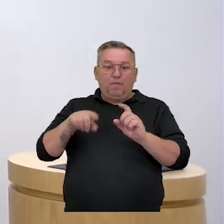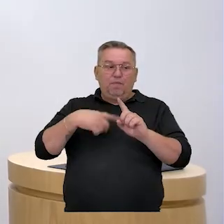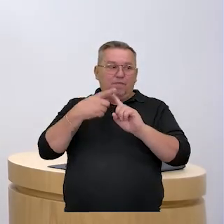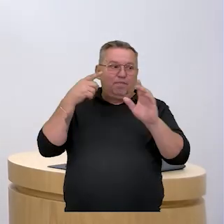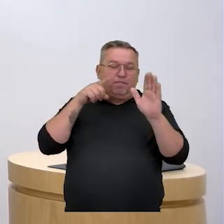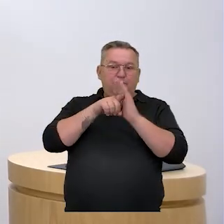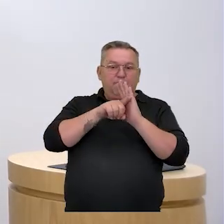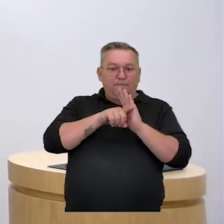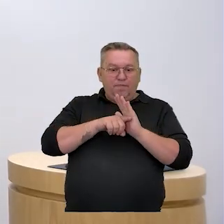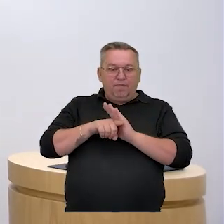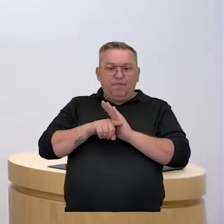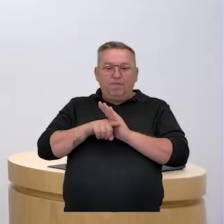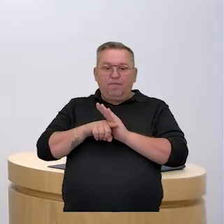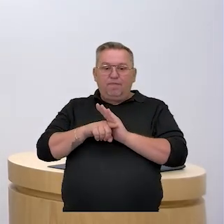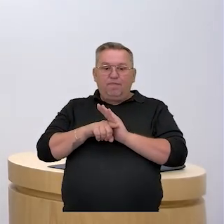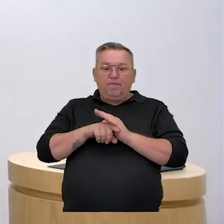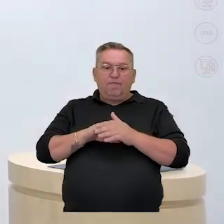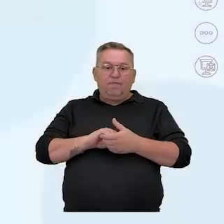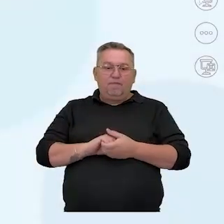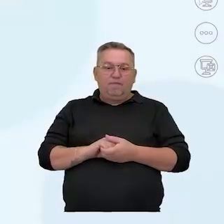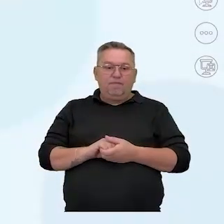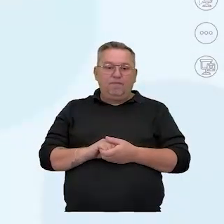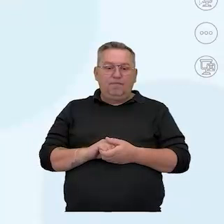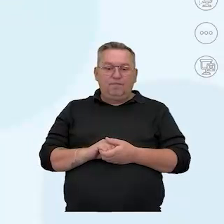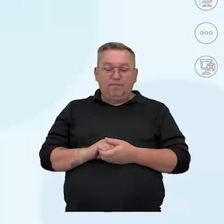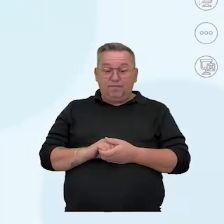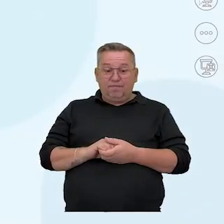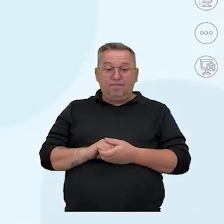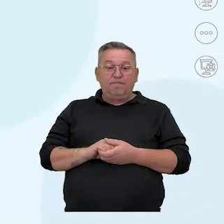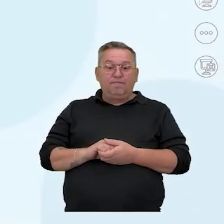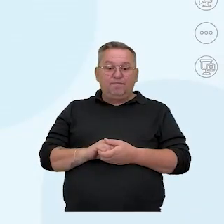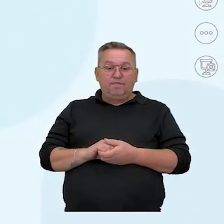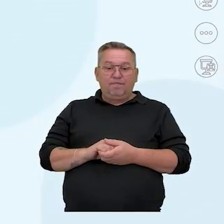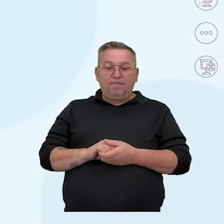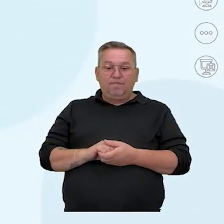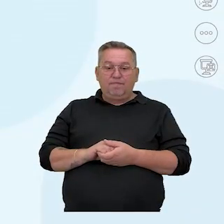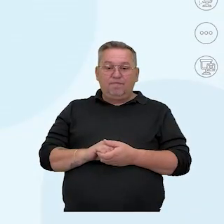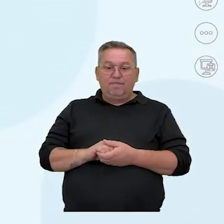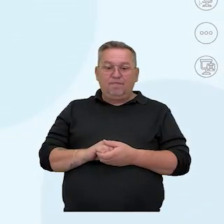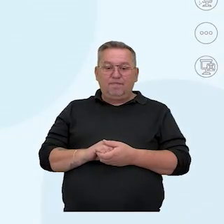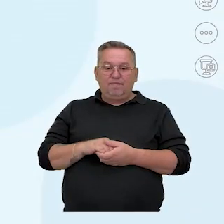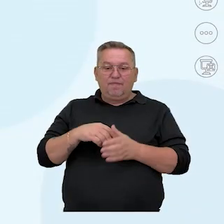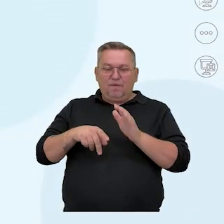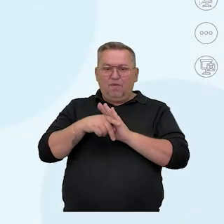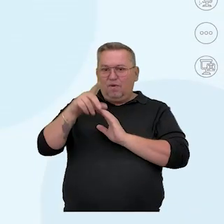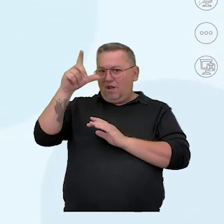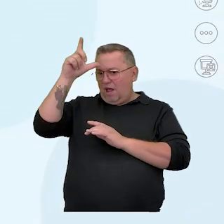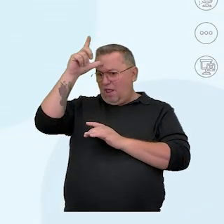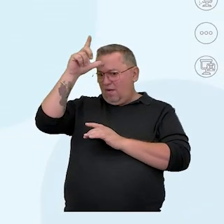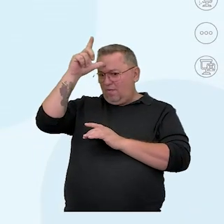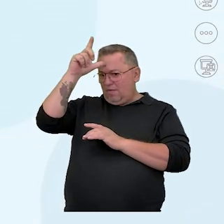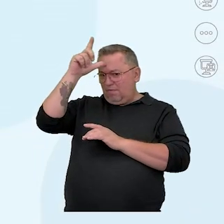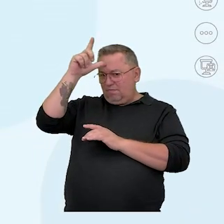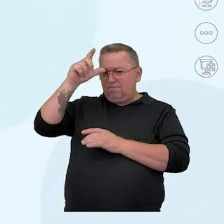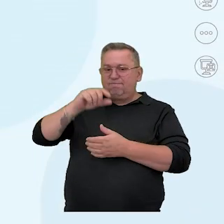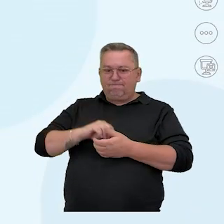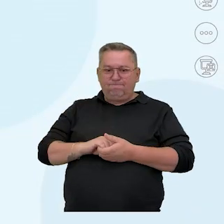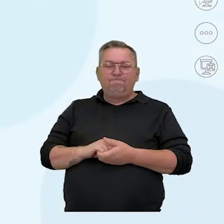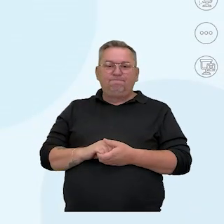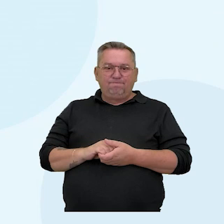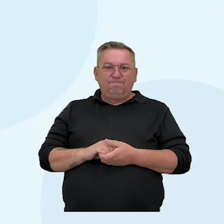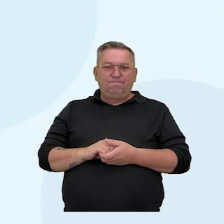aqui, ó. Where did you go to kindergarten? É aqui, kindergarten, vem do alemão, kindergarten. Né?